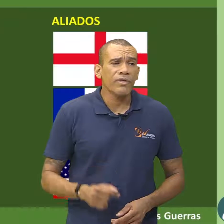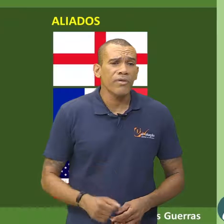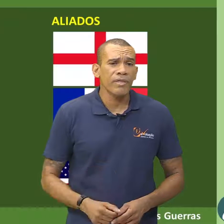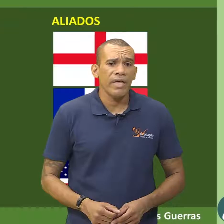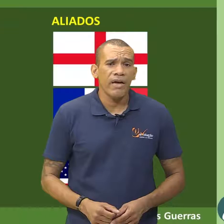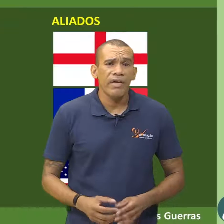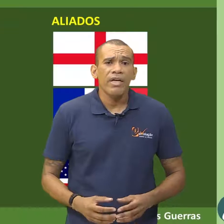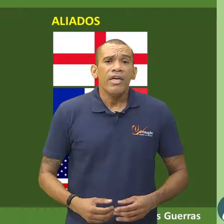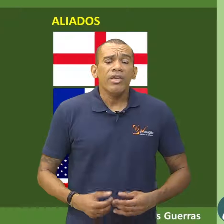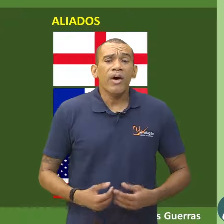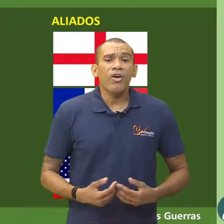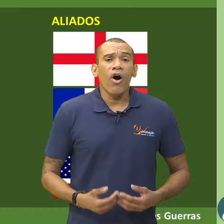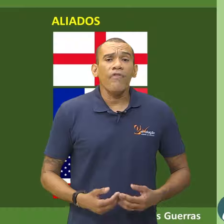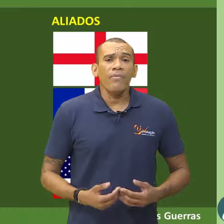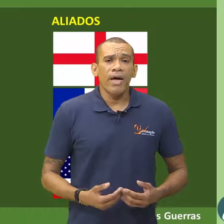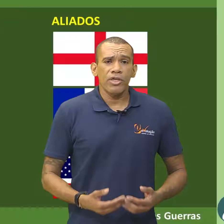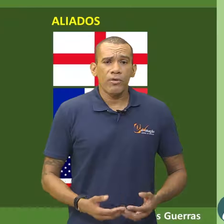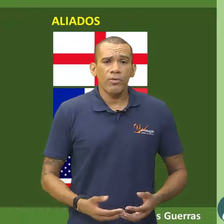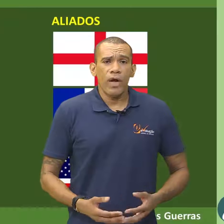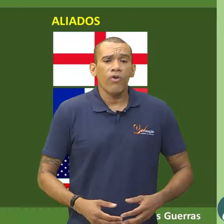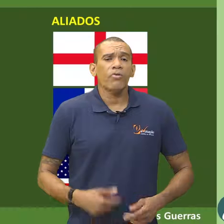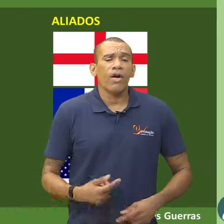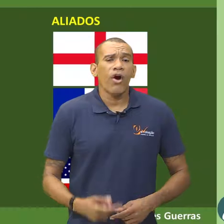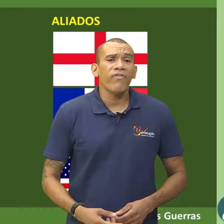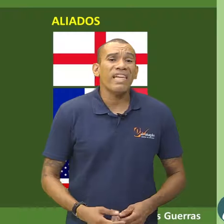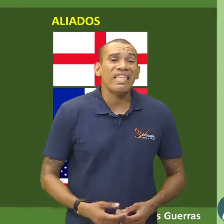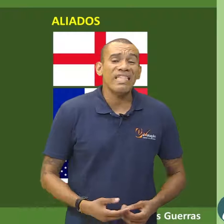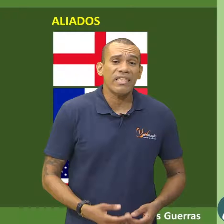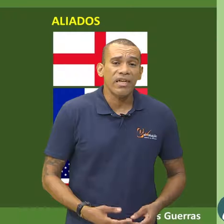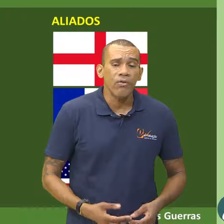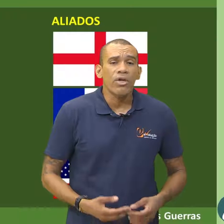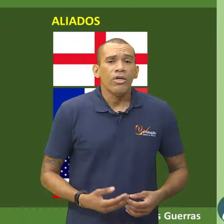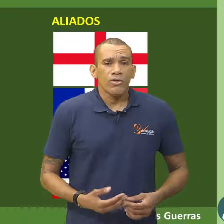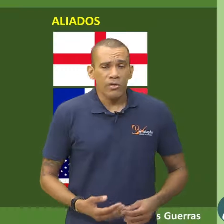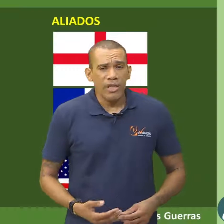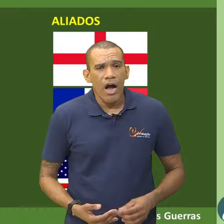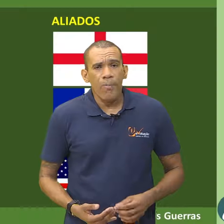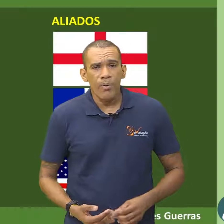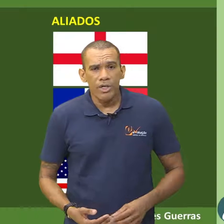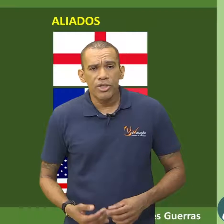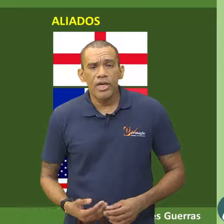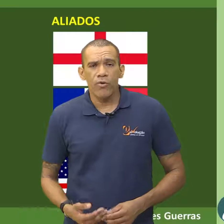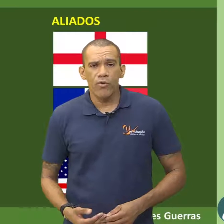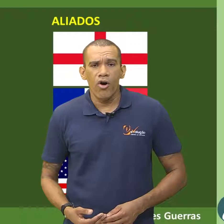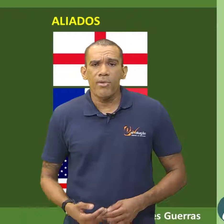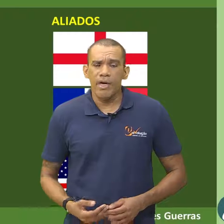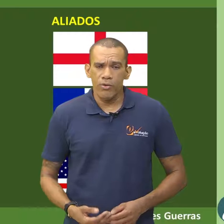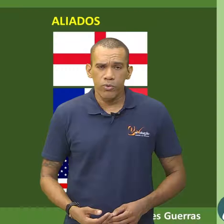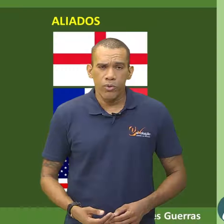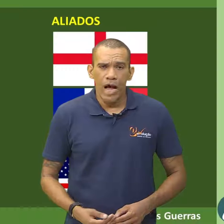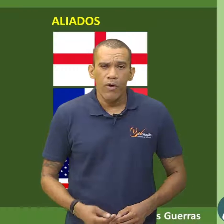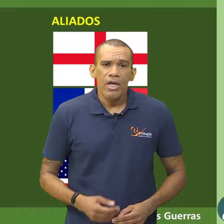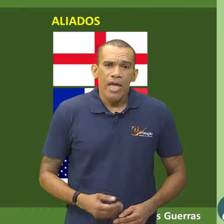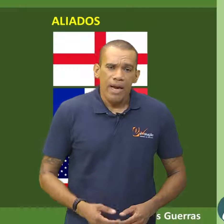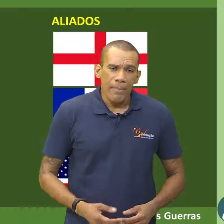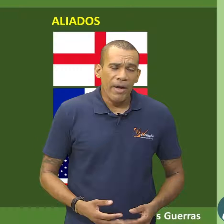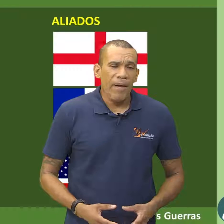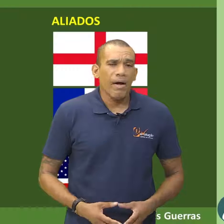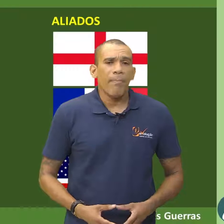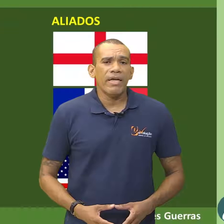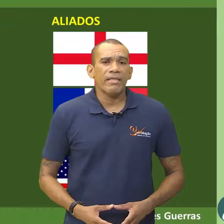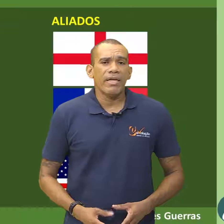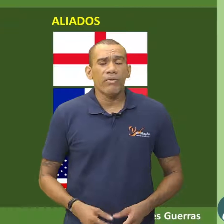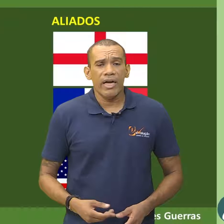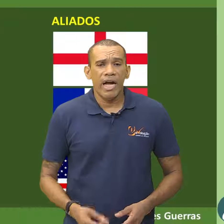em que você observa que uma nova imagem cultural, que uma nova ascensão social, política, econômica e cultural, ela